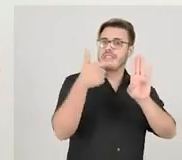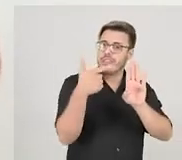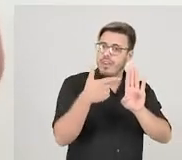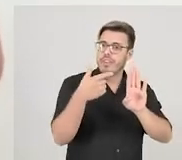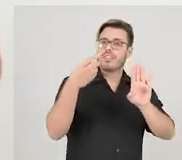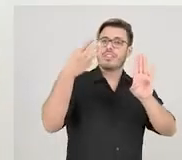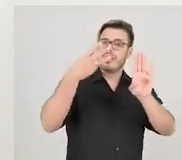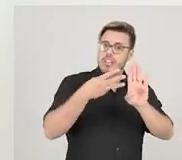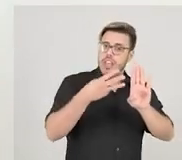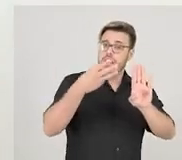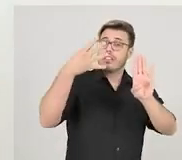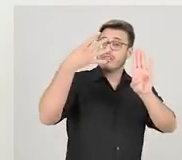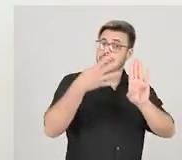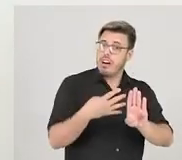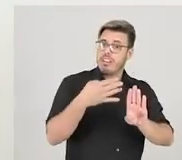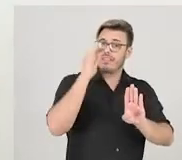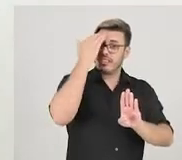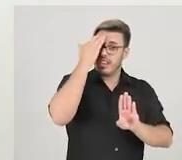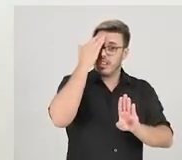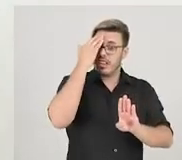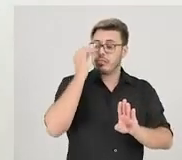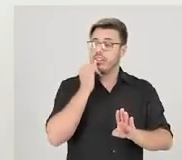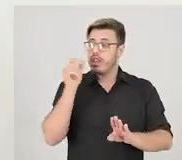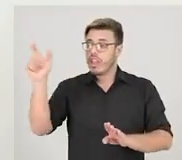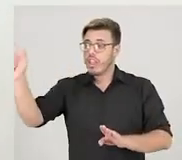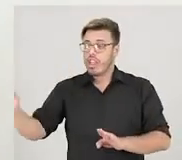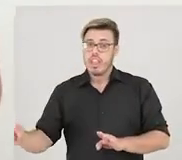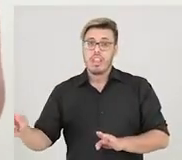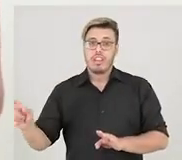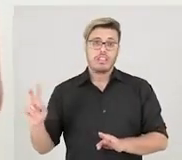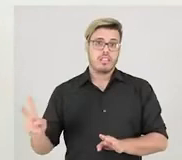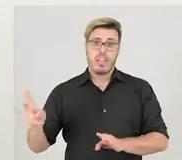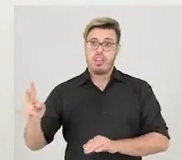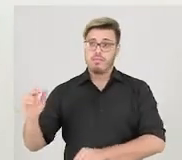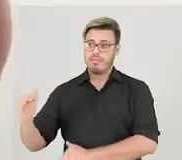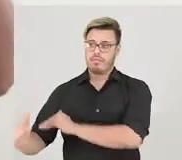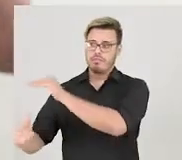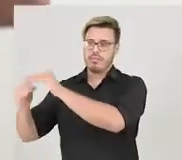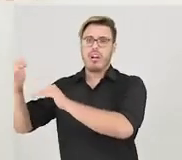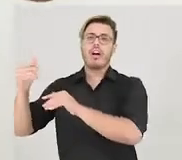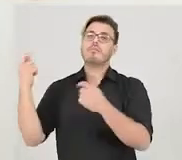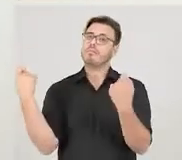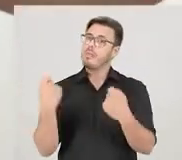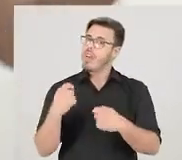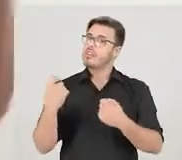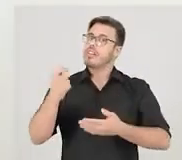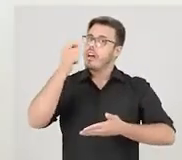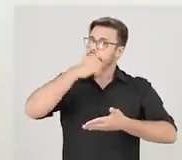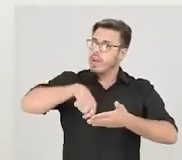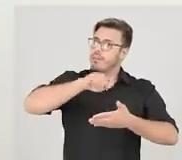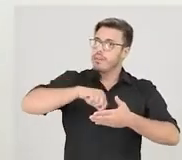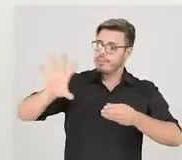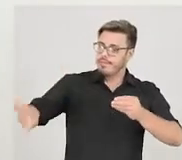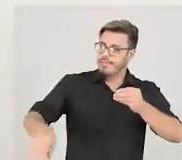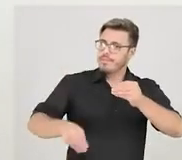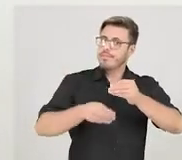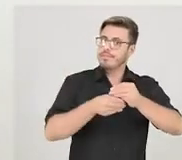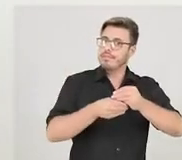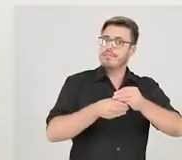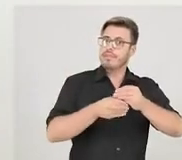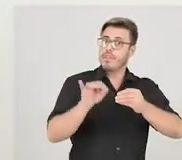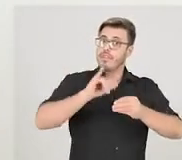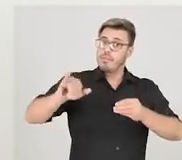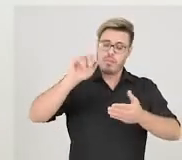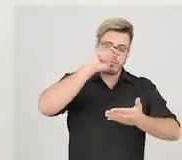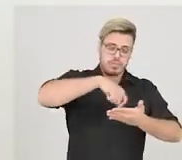é sempre complementado. Não há como você fazer um relatório inicial, joguei fora, não preciso mais dele.